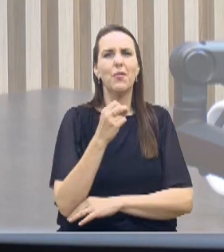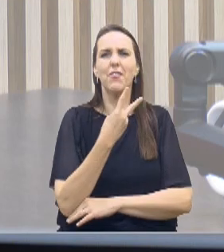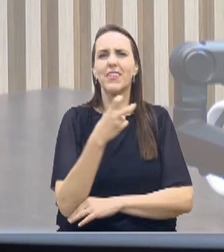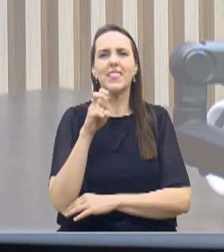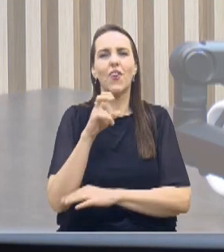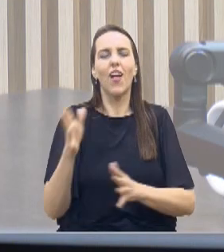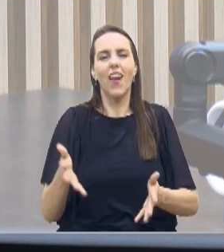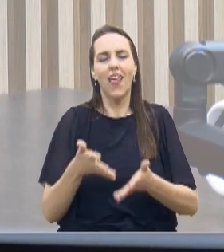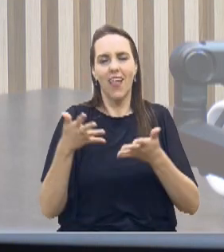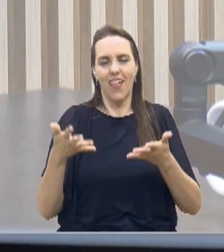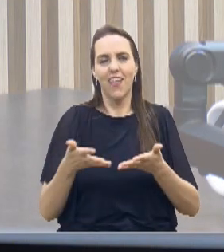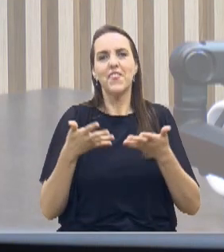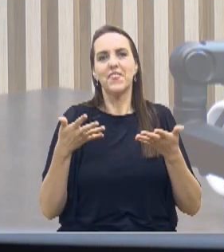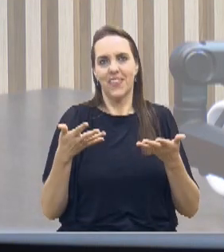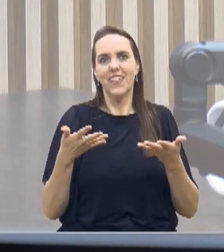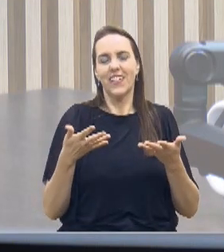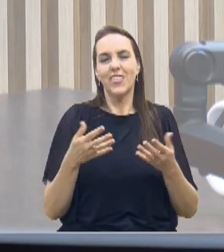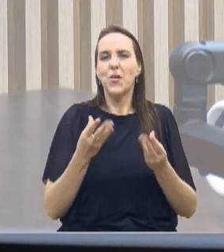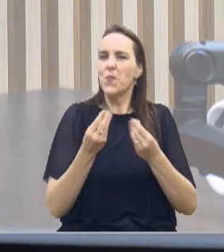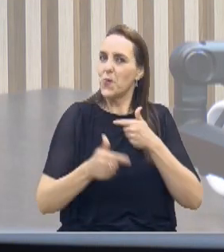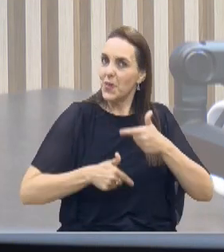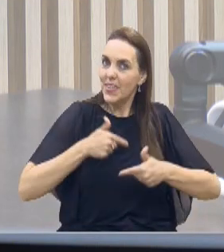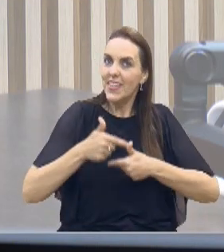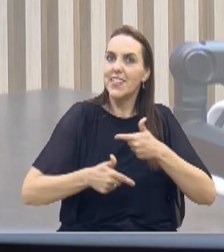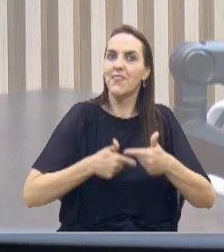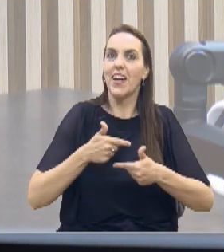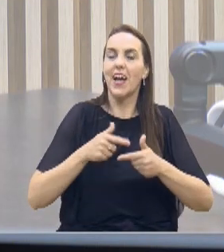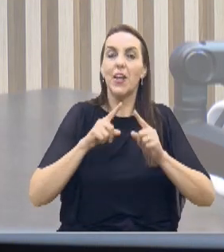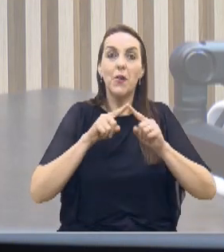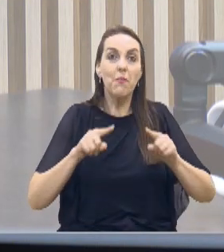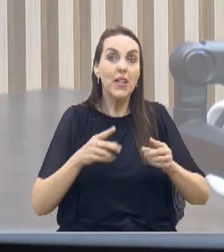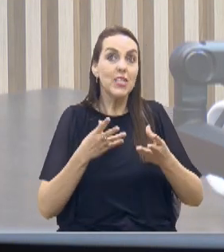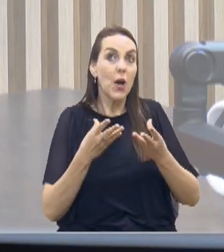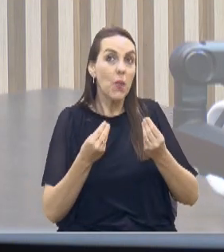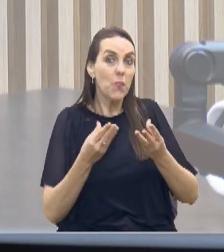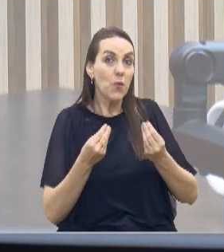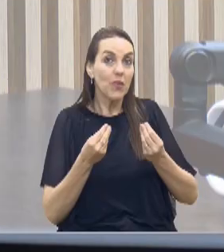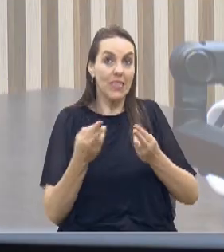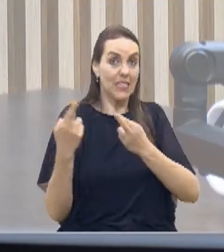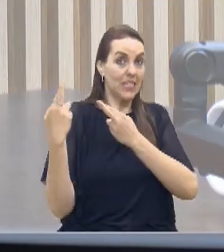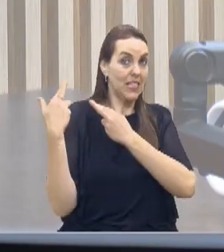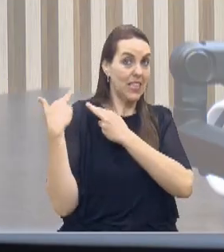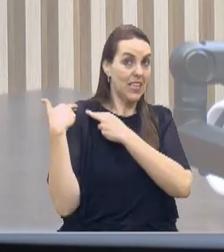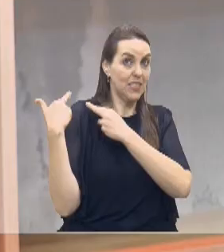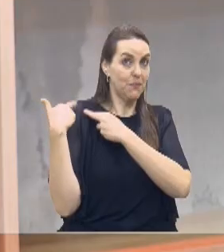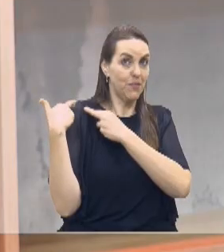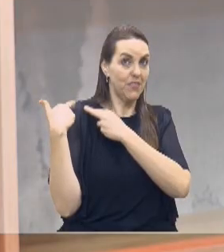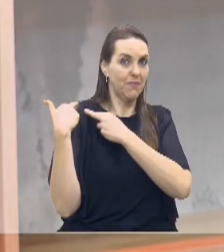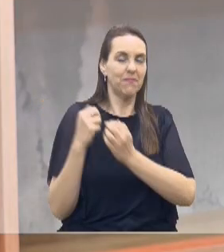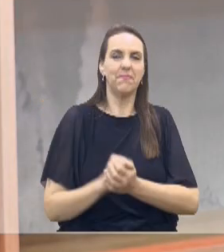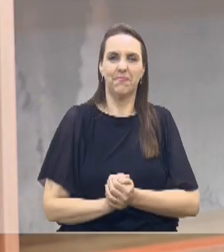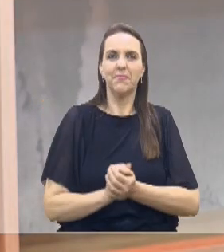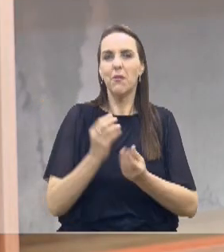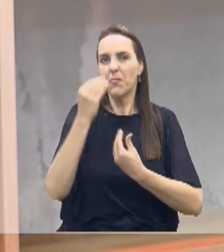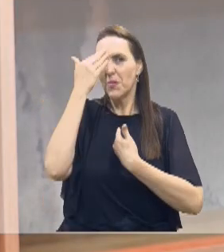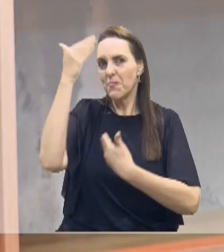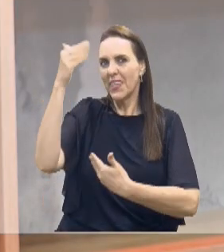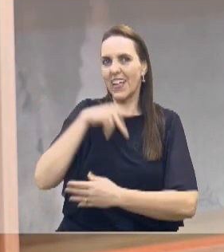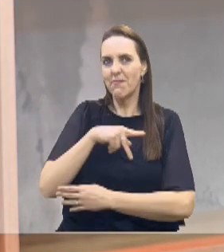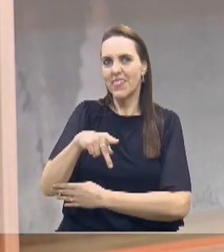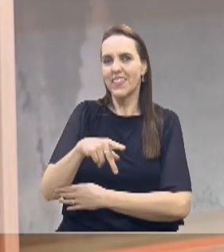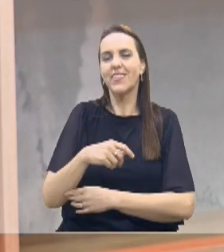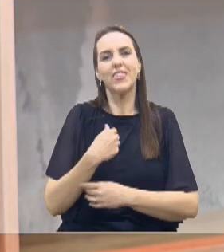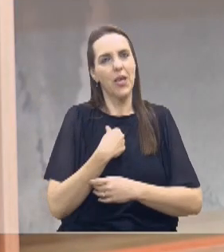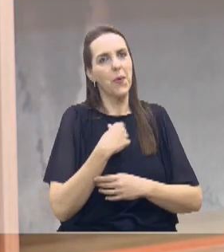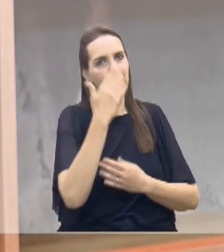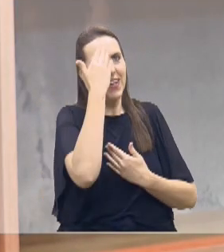leve, um 2025 de muito trabalho, mas também de muita responsabilidade. Muito obrigado, presidente. Obrigada, eu que agradeço.